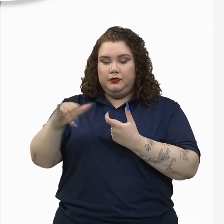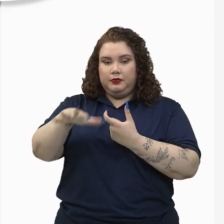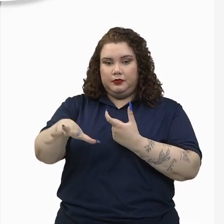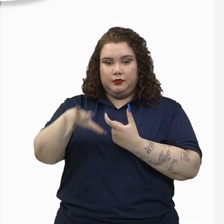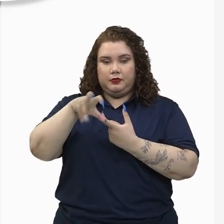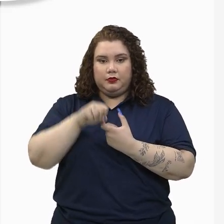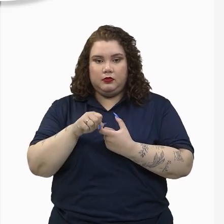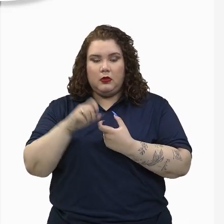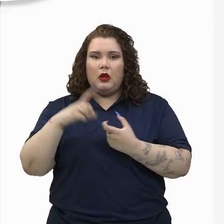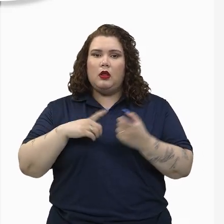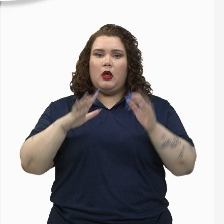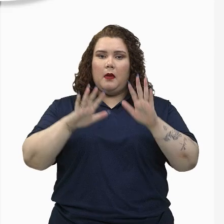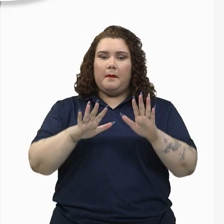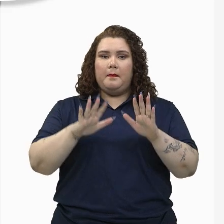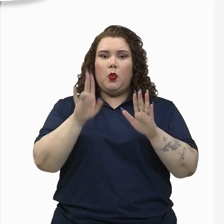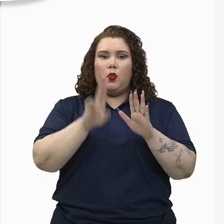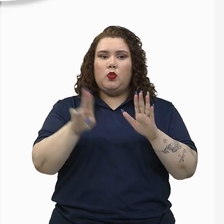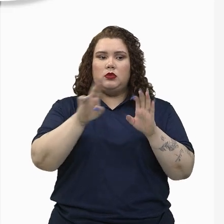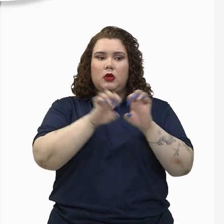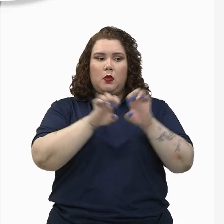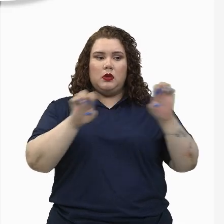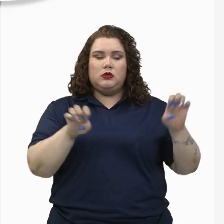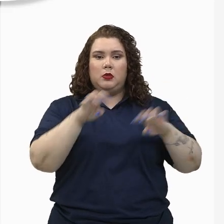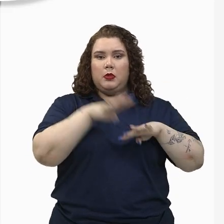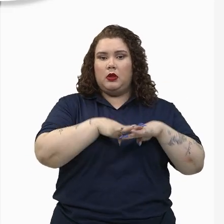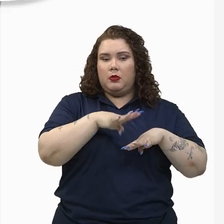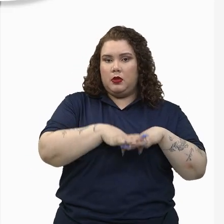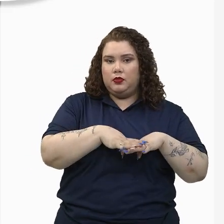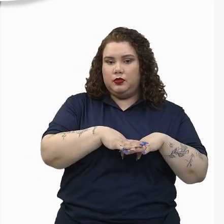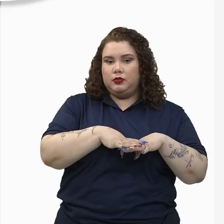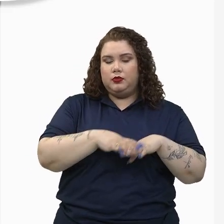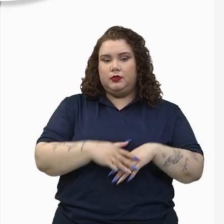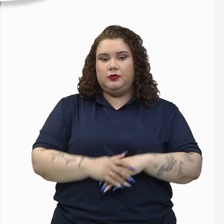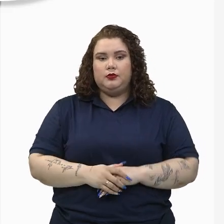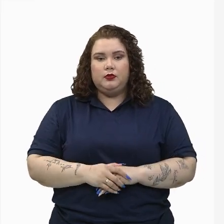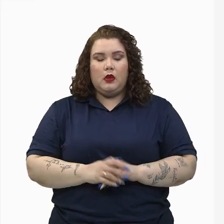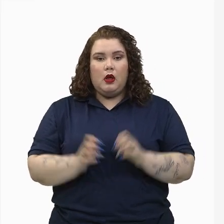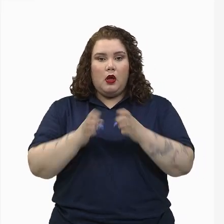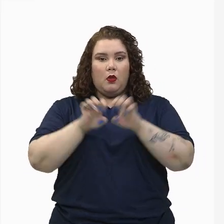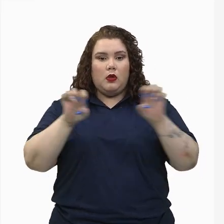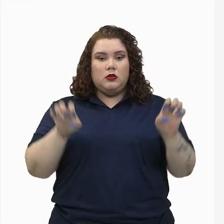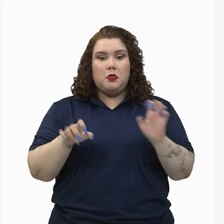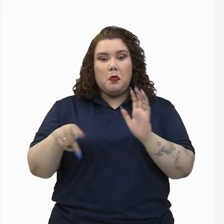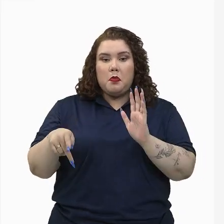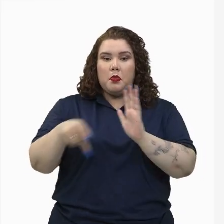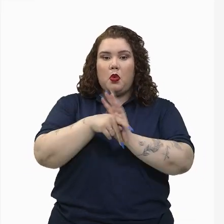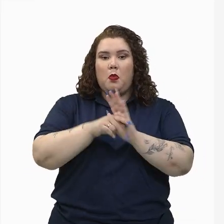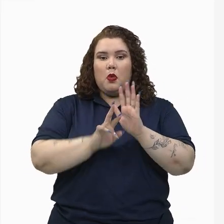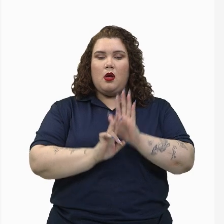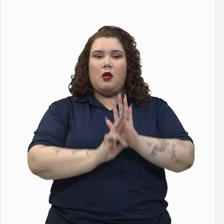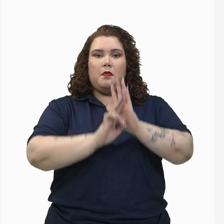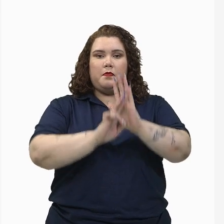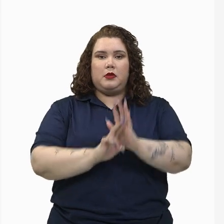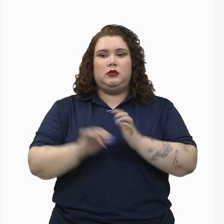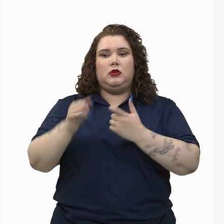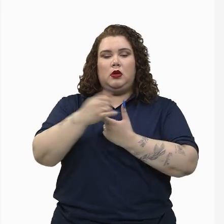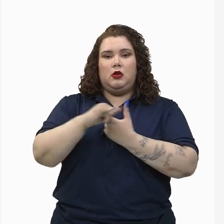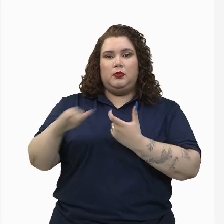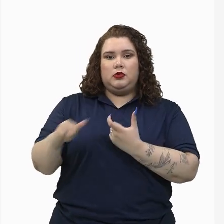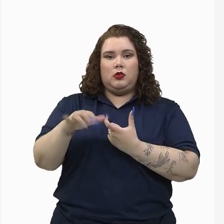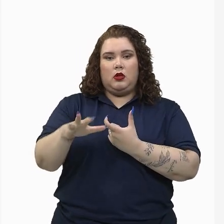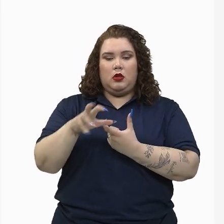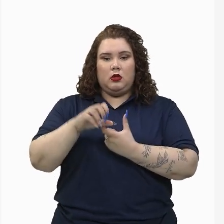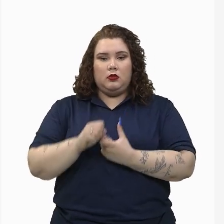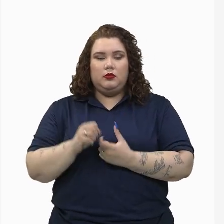uma equação matemática, que nós chamamos de equação dos receptores elétricos. E aí, só para relembrar a você dessa